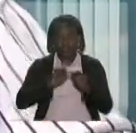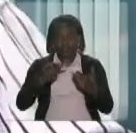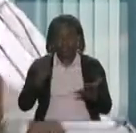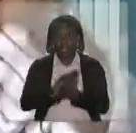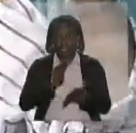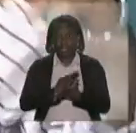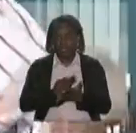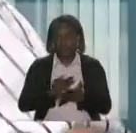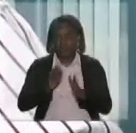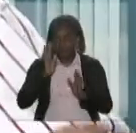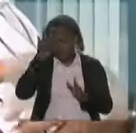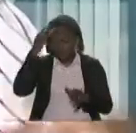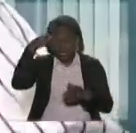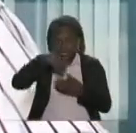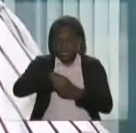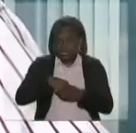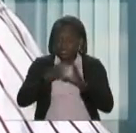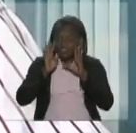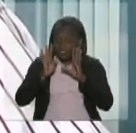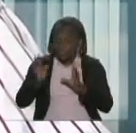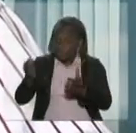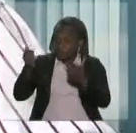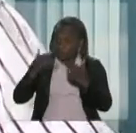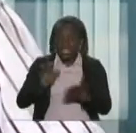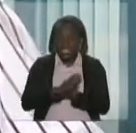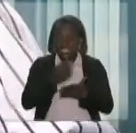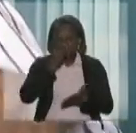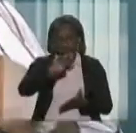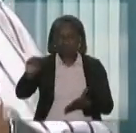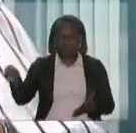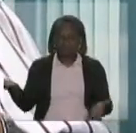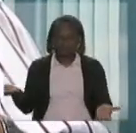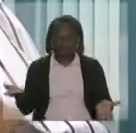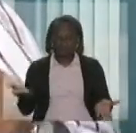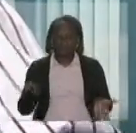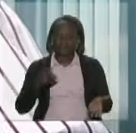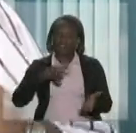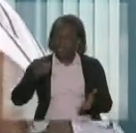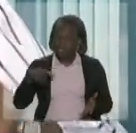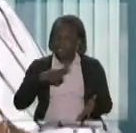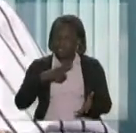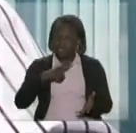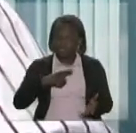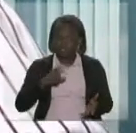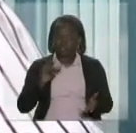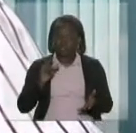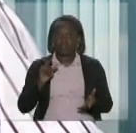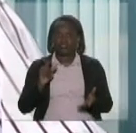sem escutar quem está dentro quem sabe o problema nós temos